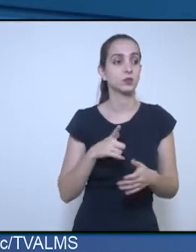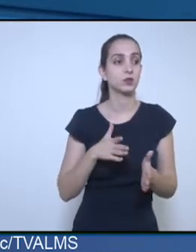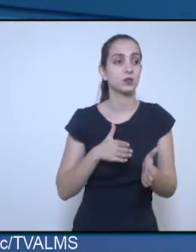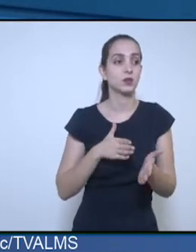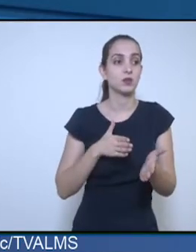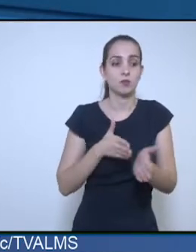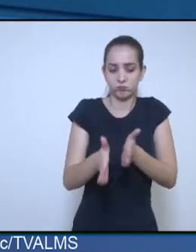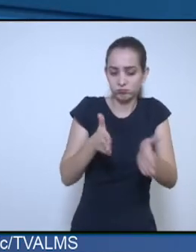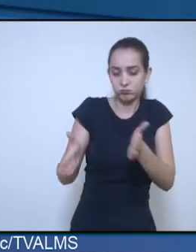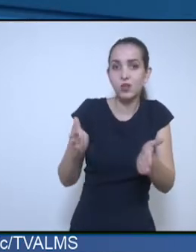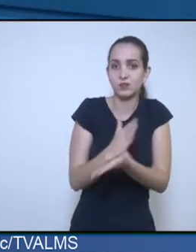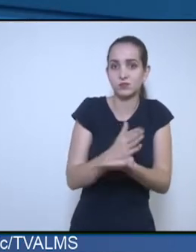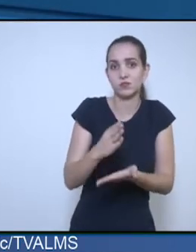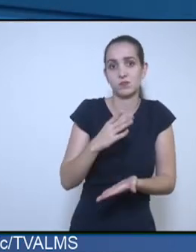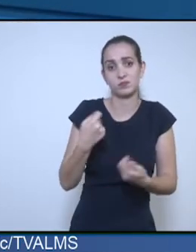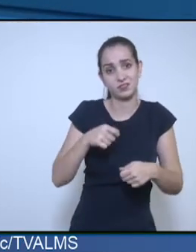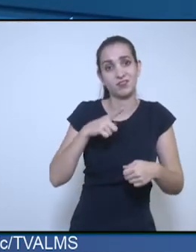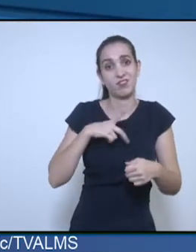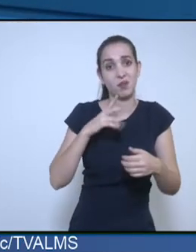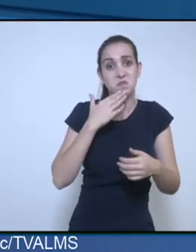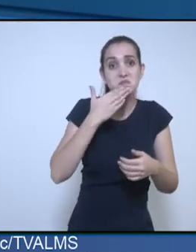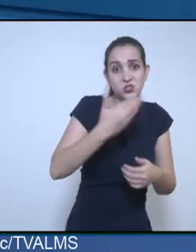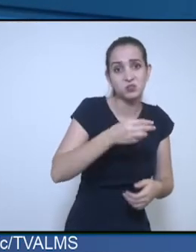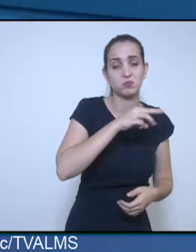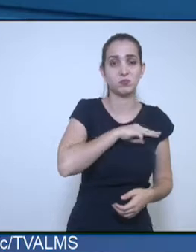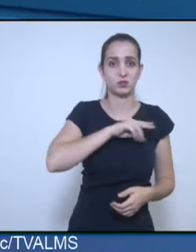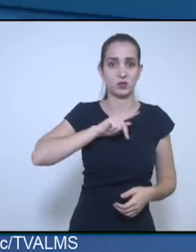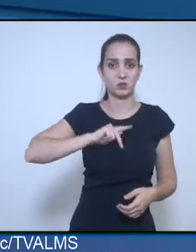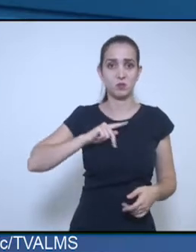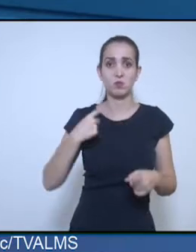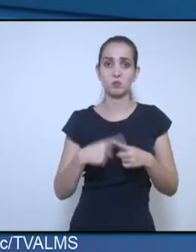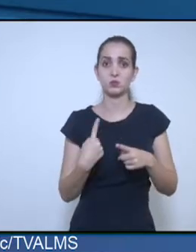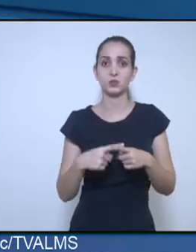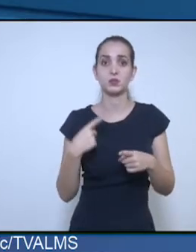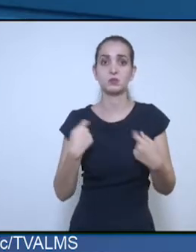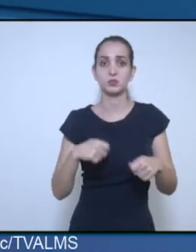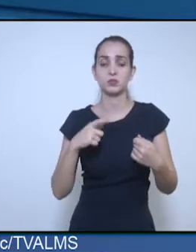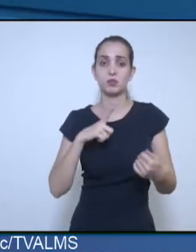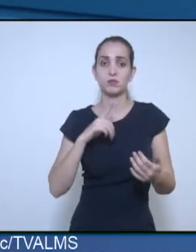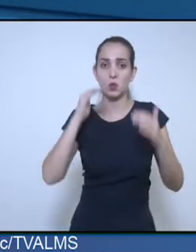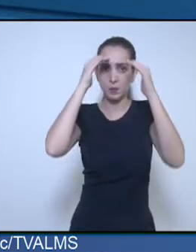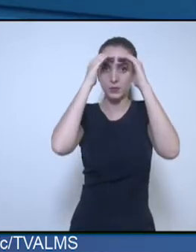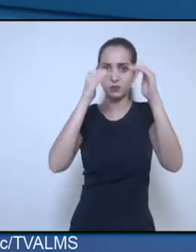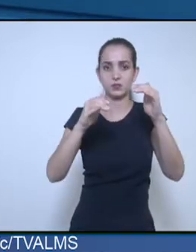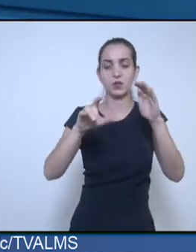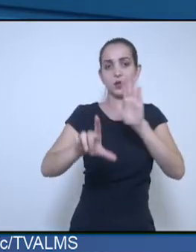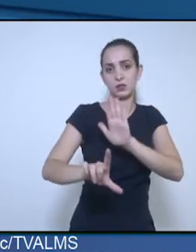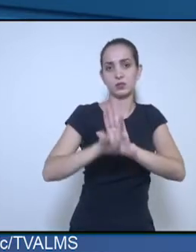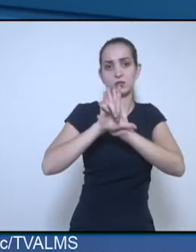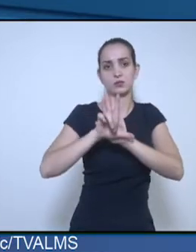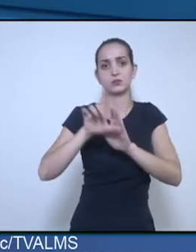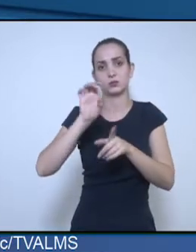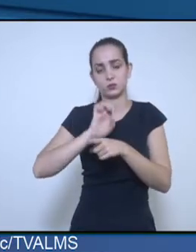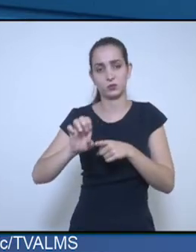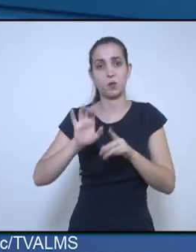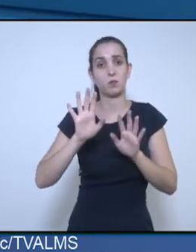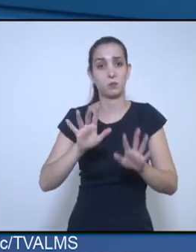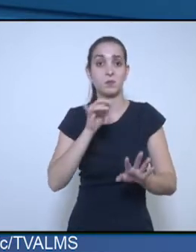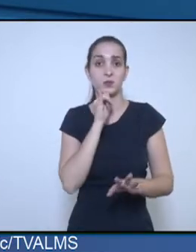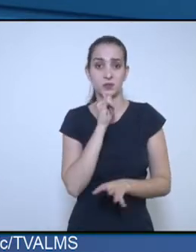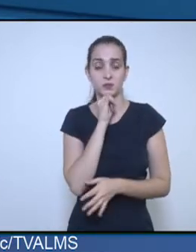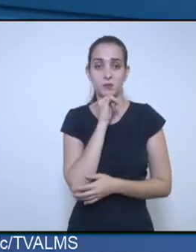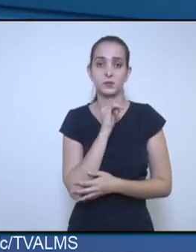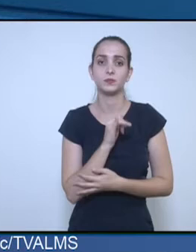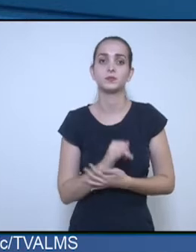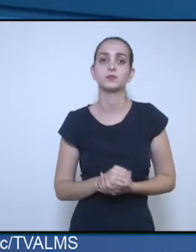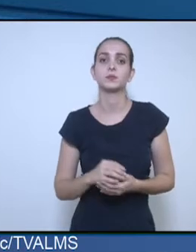acionar, às vezes, o Ministério Público para que se cumpra a lei estadual. Por exemplo,